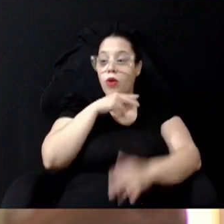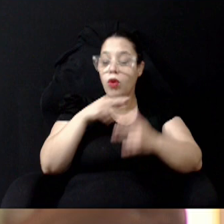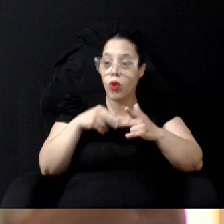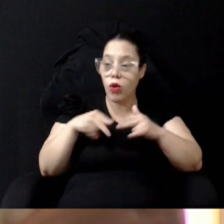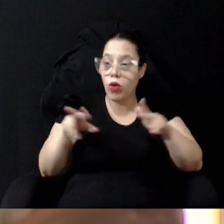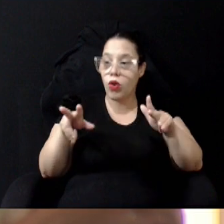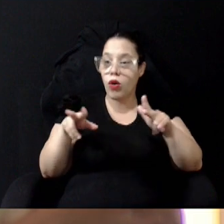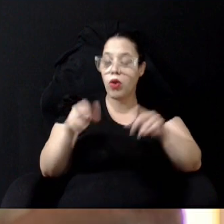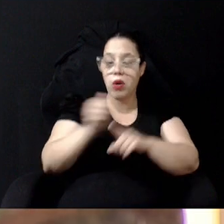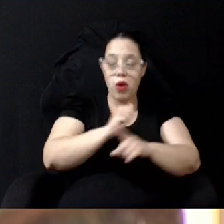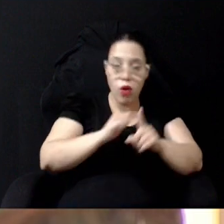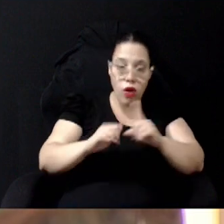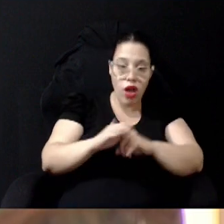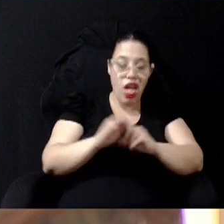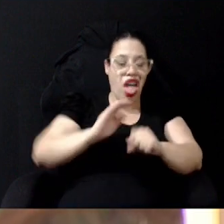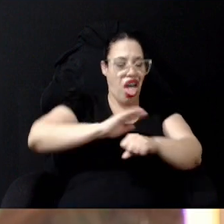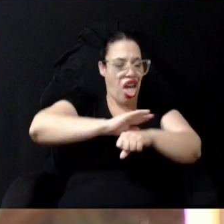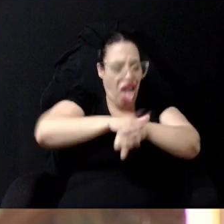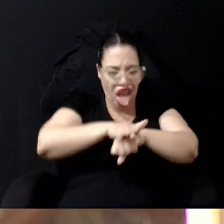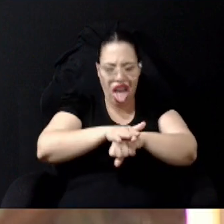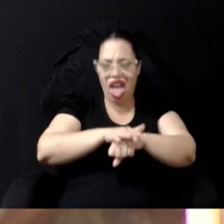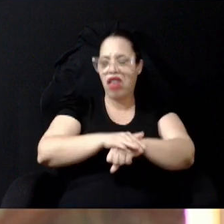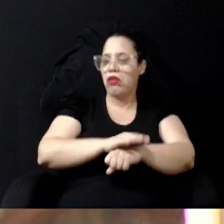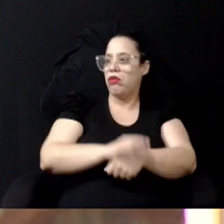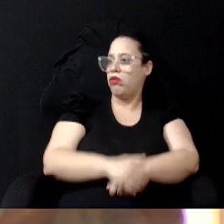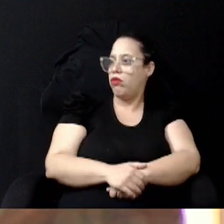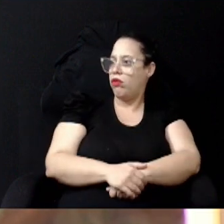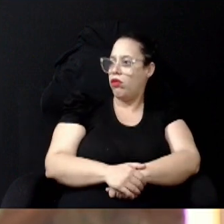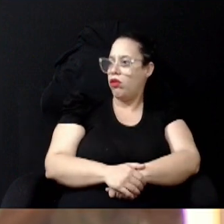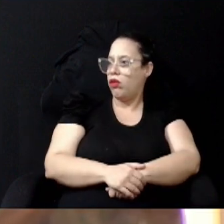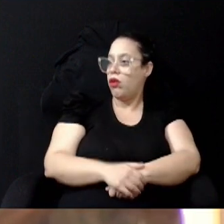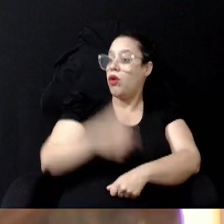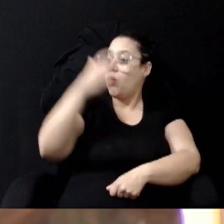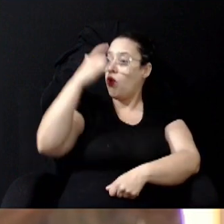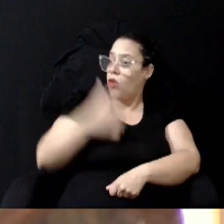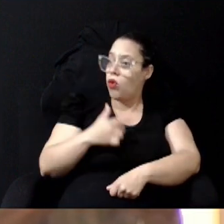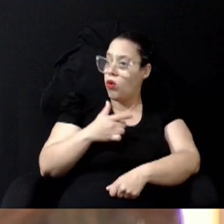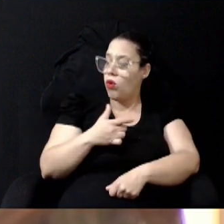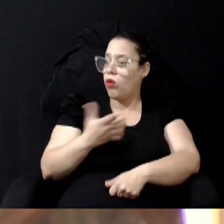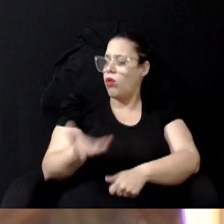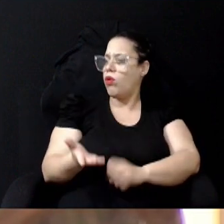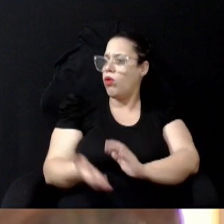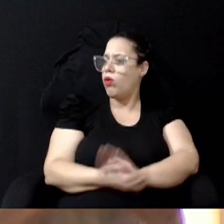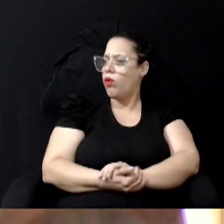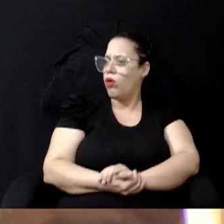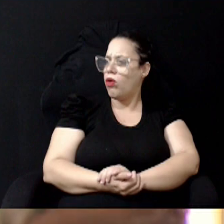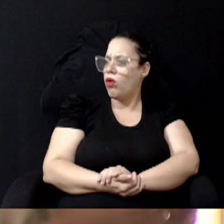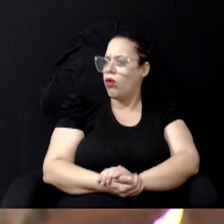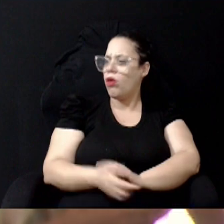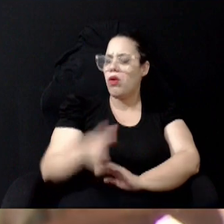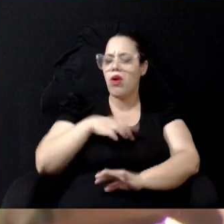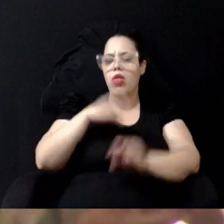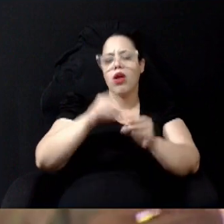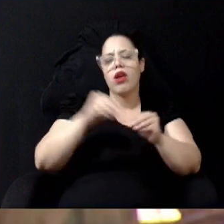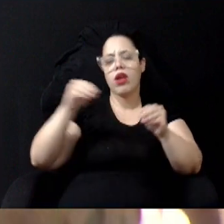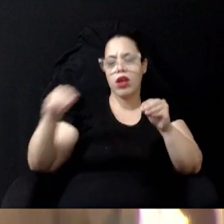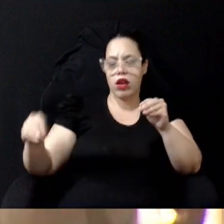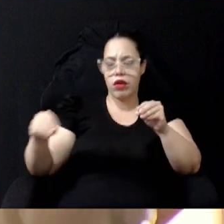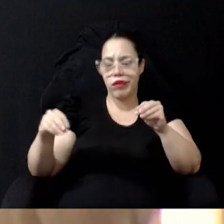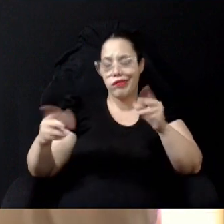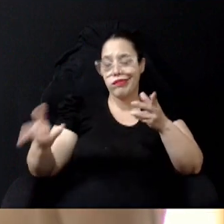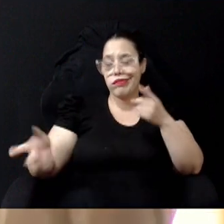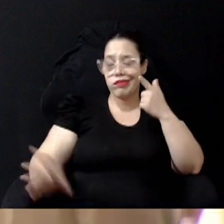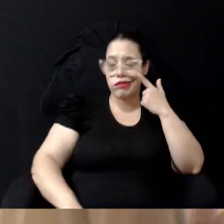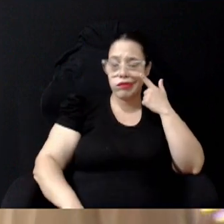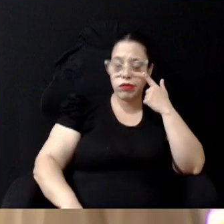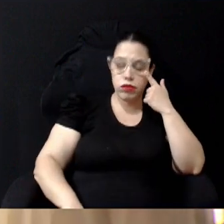sociedade racista, foi o nosso momento de, ainda assim, ter que sair do lugar de segurança,